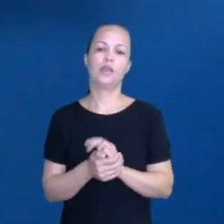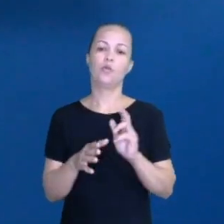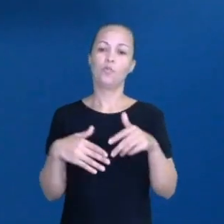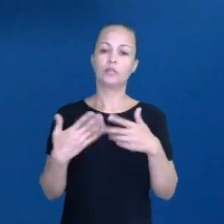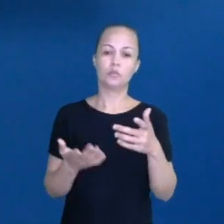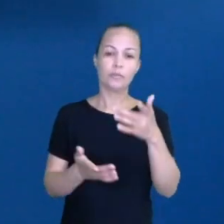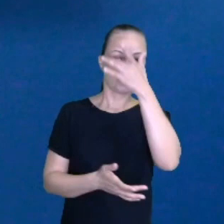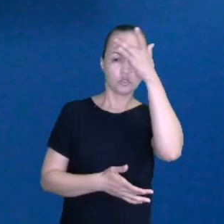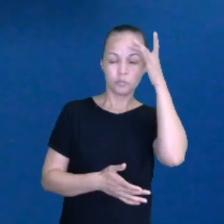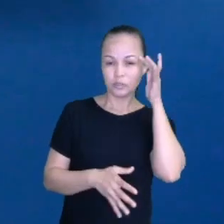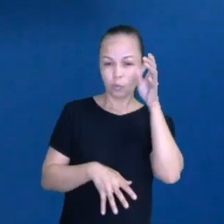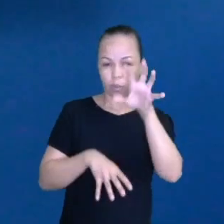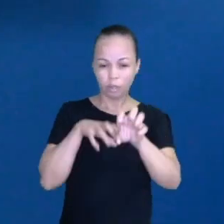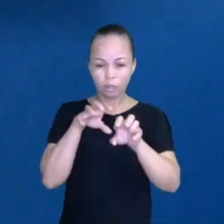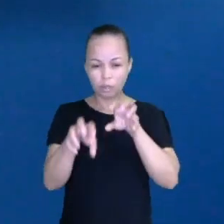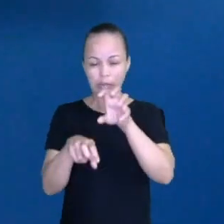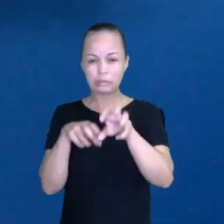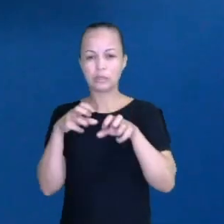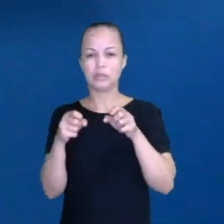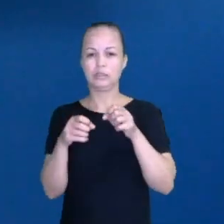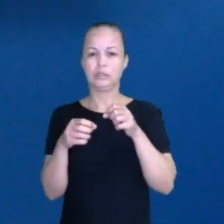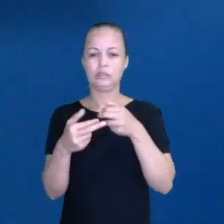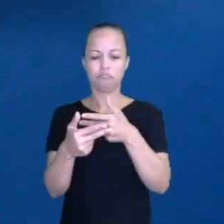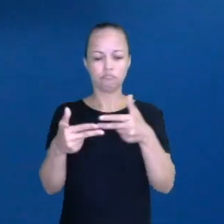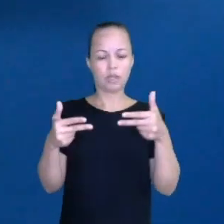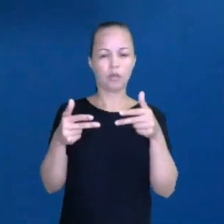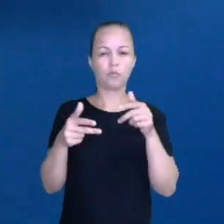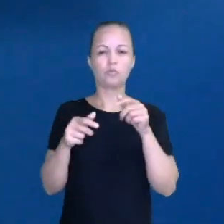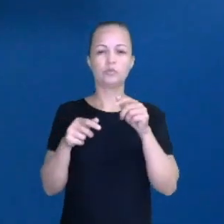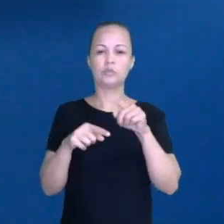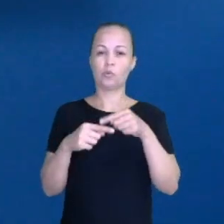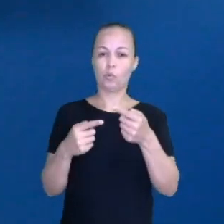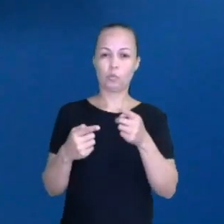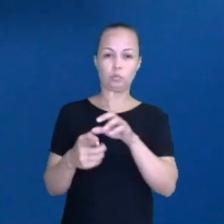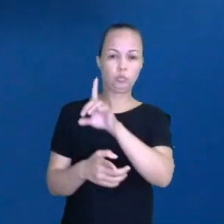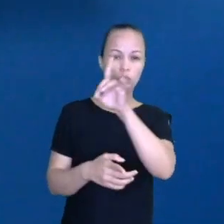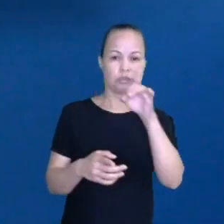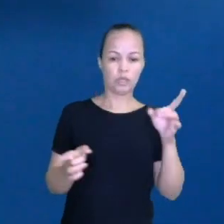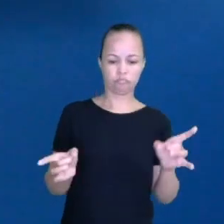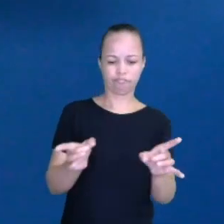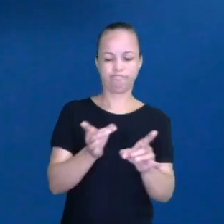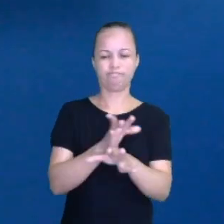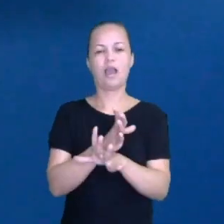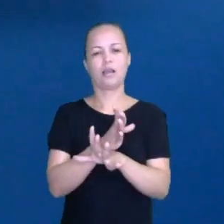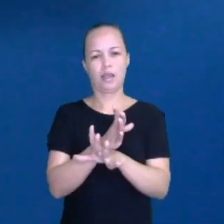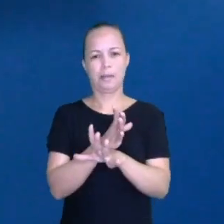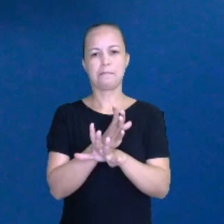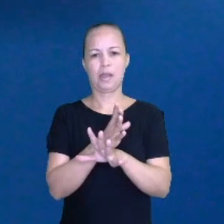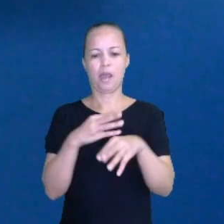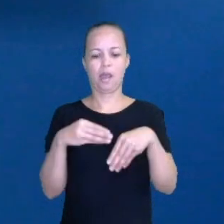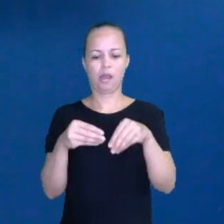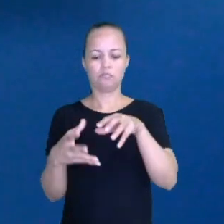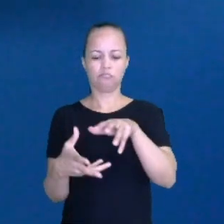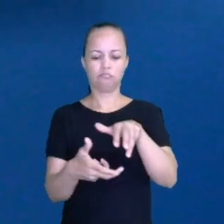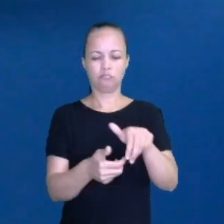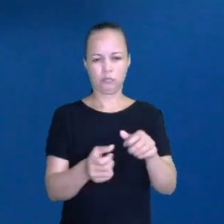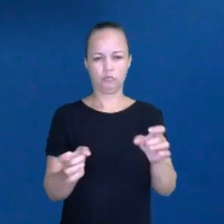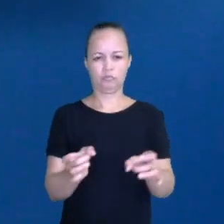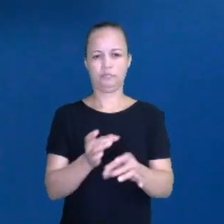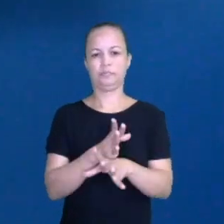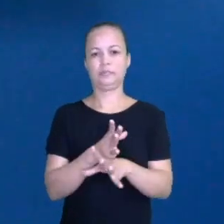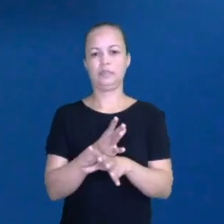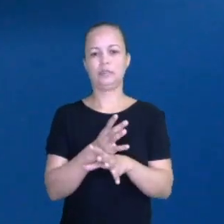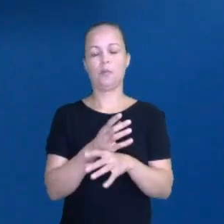tira esses recursos, um dia esses recursos não vão existir mais no solo. Vão acabar. Então, precisa